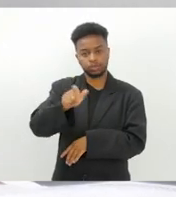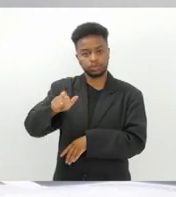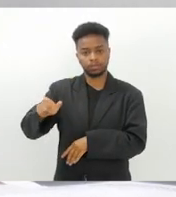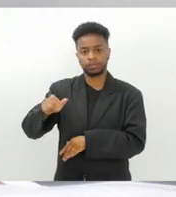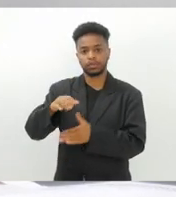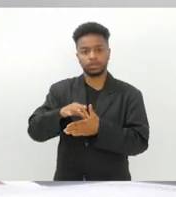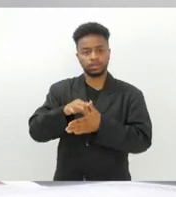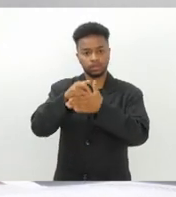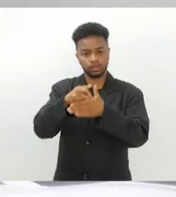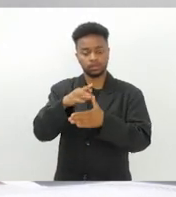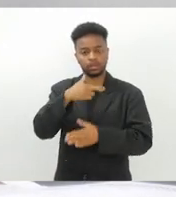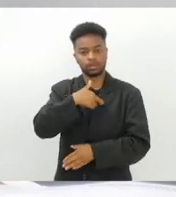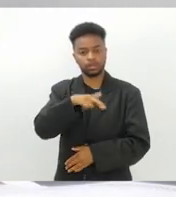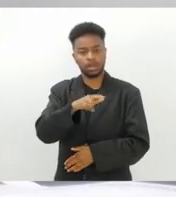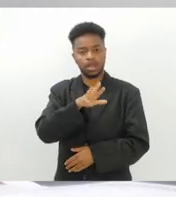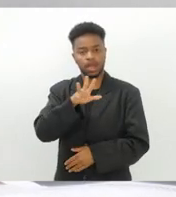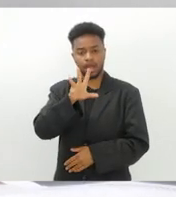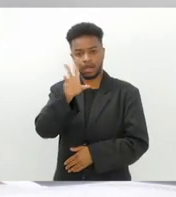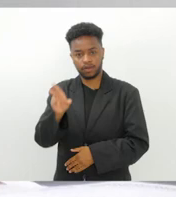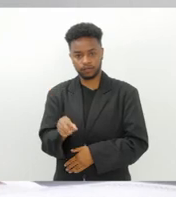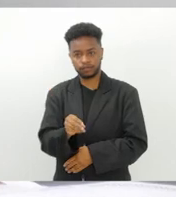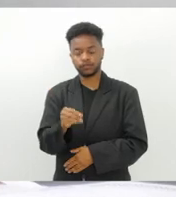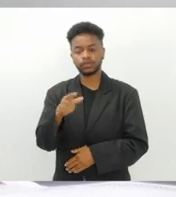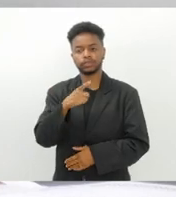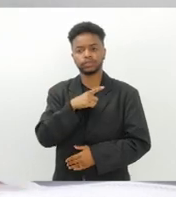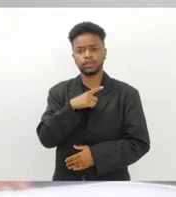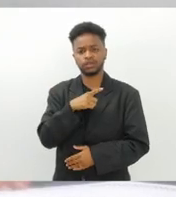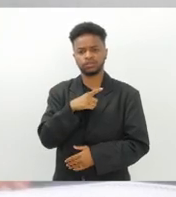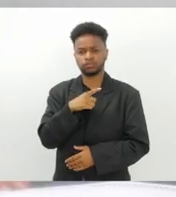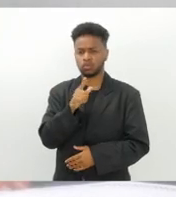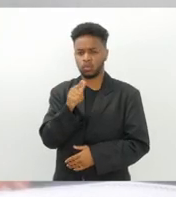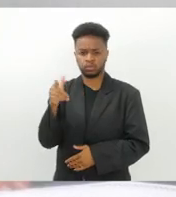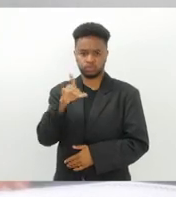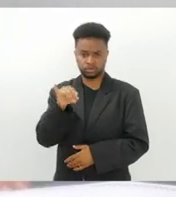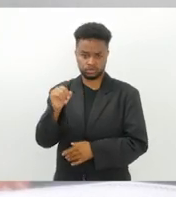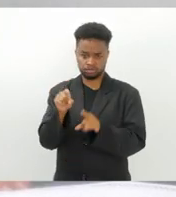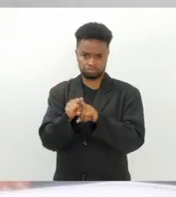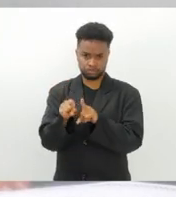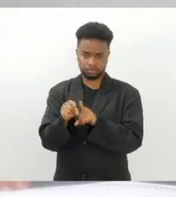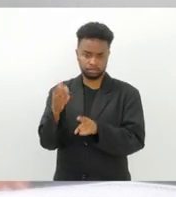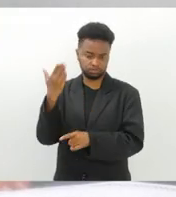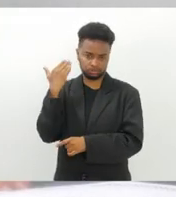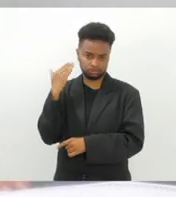de religiões afro. Nós recebemos outro dia, já algum tempo atrás,